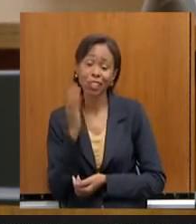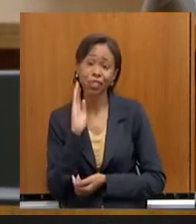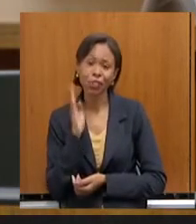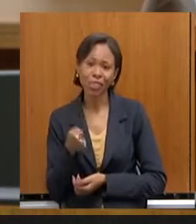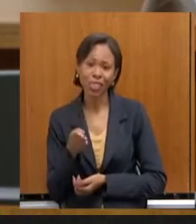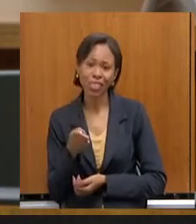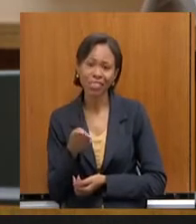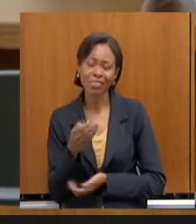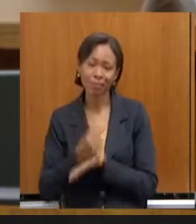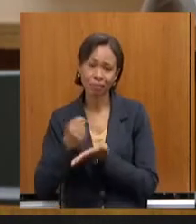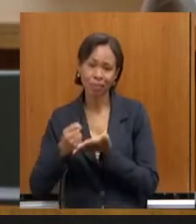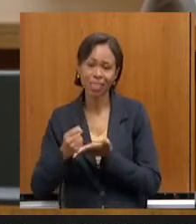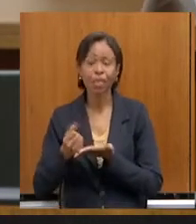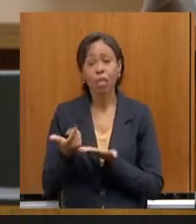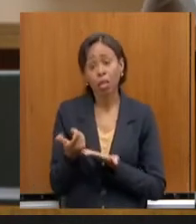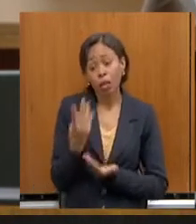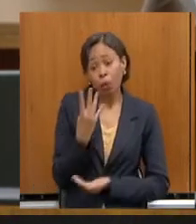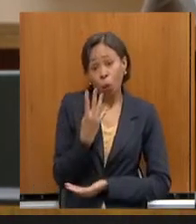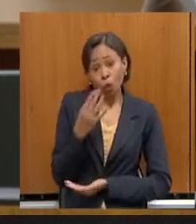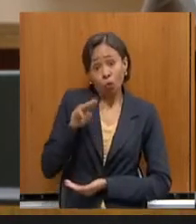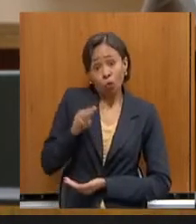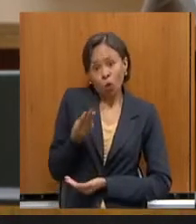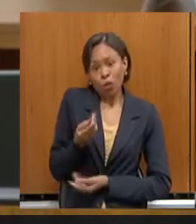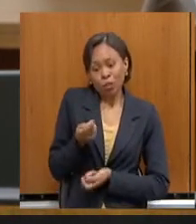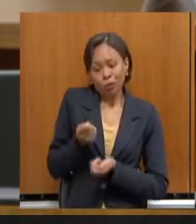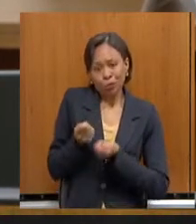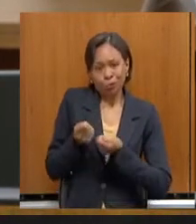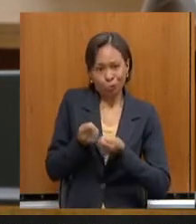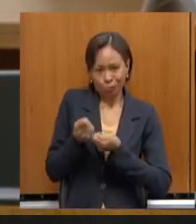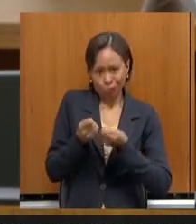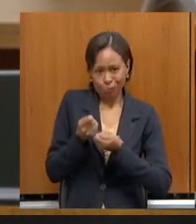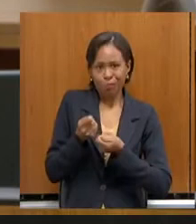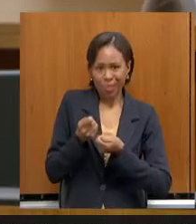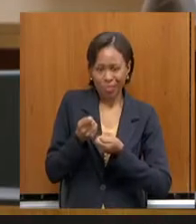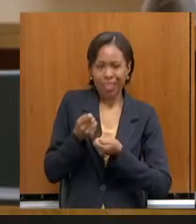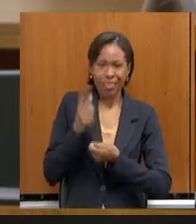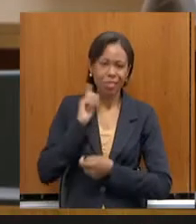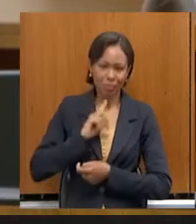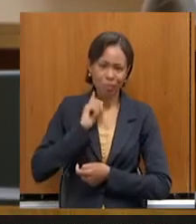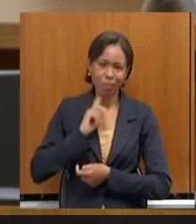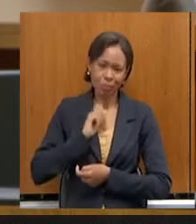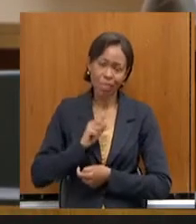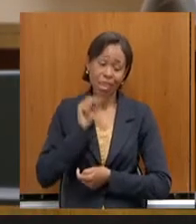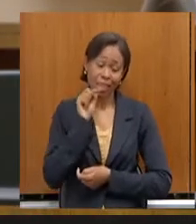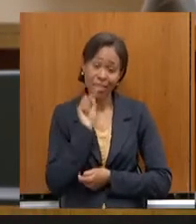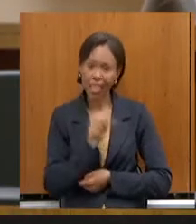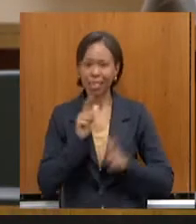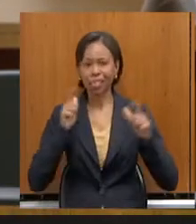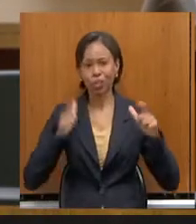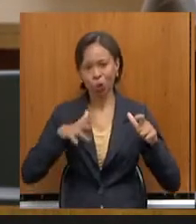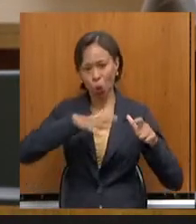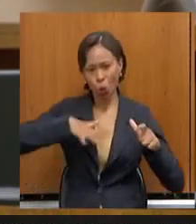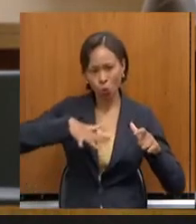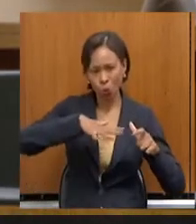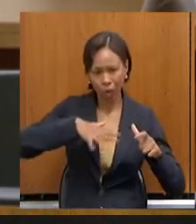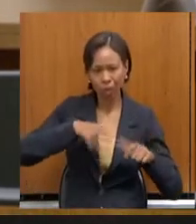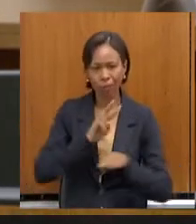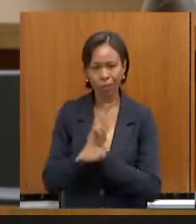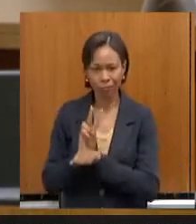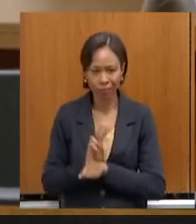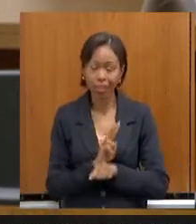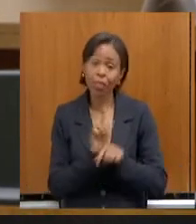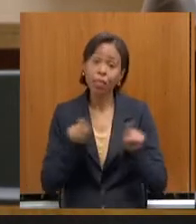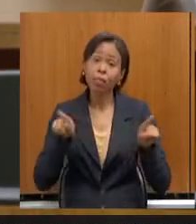44 milhões ao ano para o estado de Minas Gerais que tô nesta unidade de conservação além obviamente do que é o mais importante